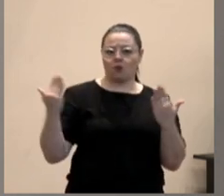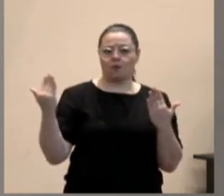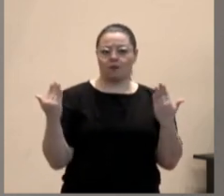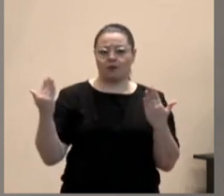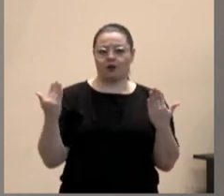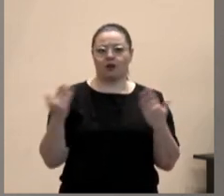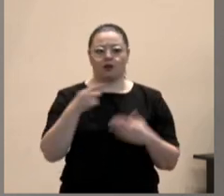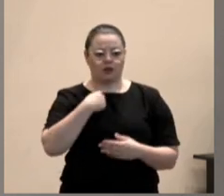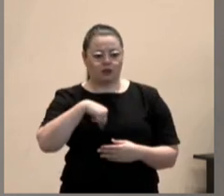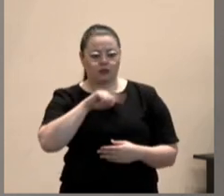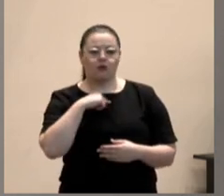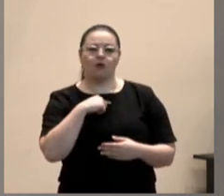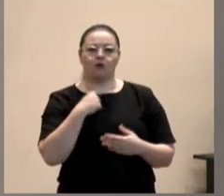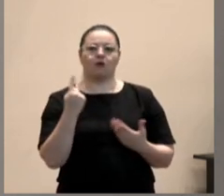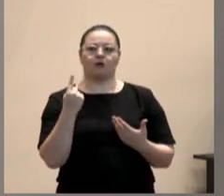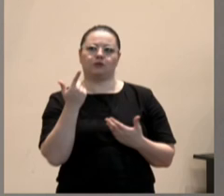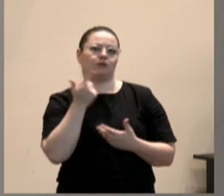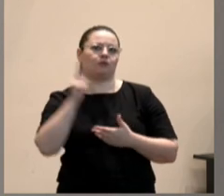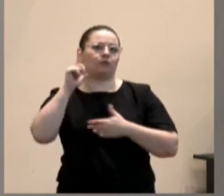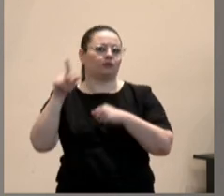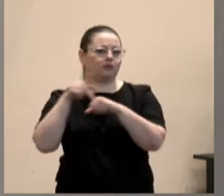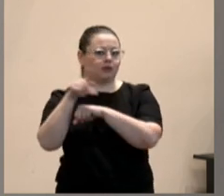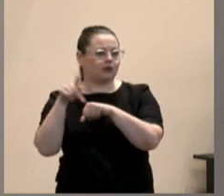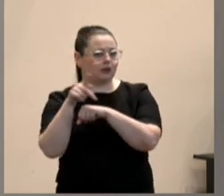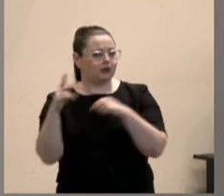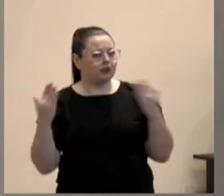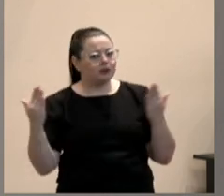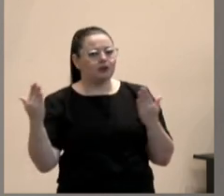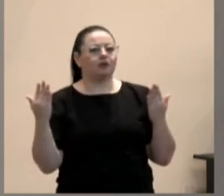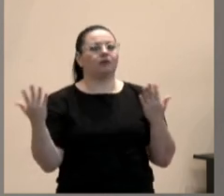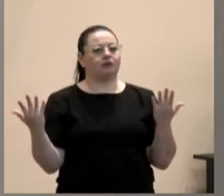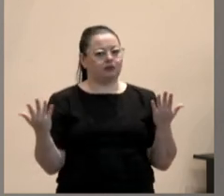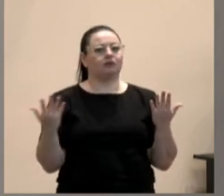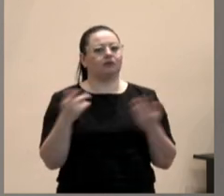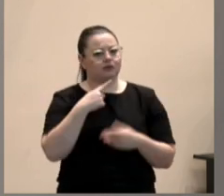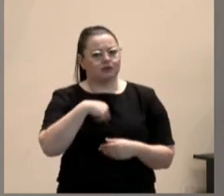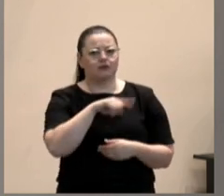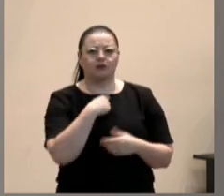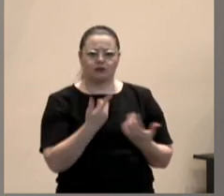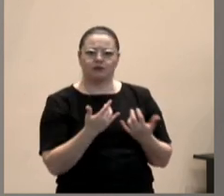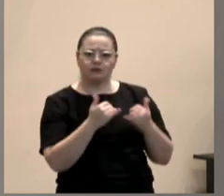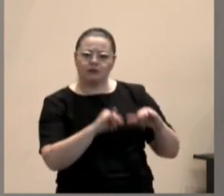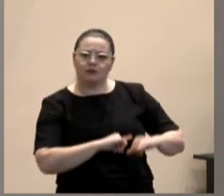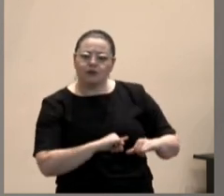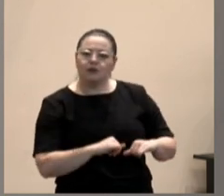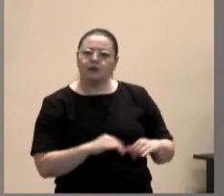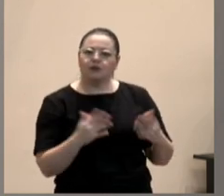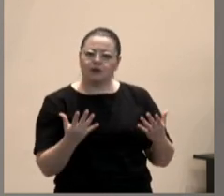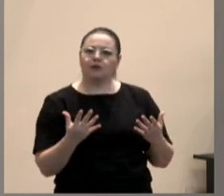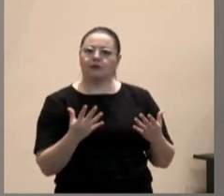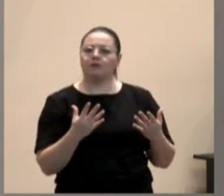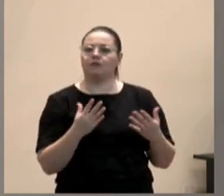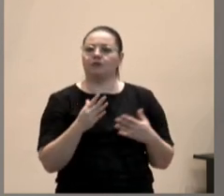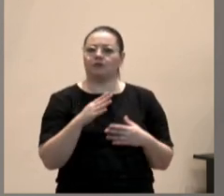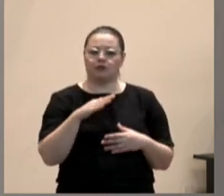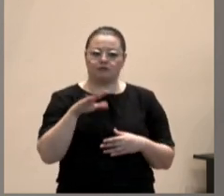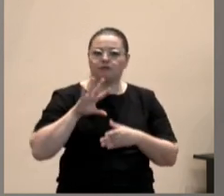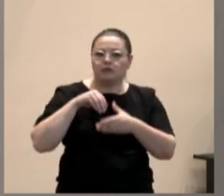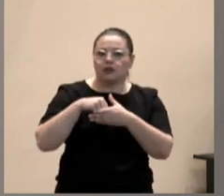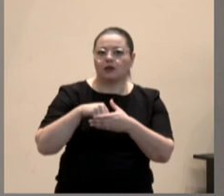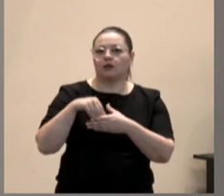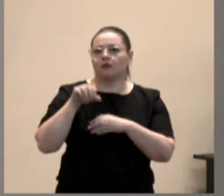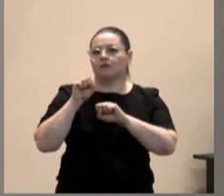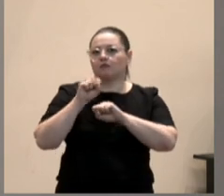da OCDE quando sai o PISA. Todos nós sofremos, vocês sabem disso, né? Quando sai o PISA e na educação superior, quando sai os